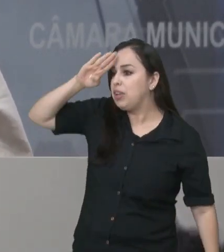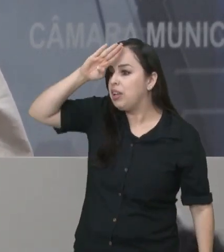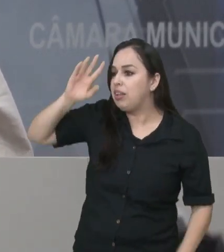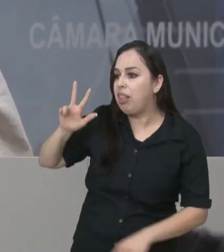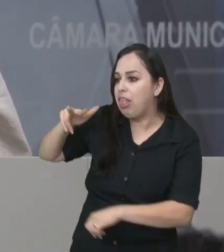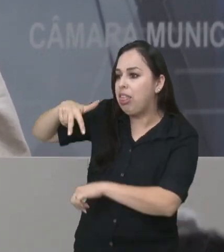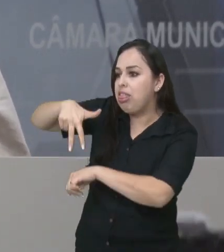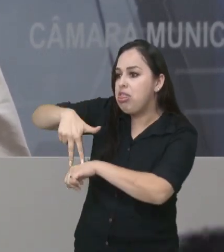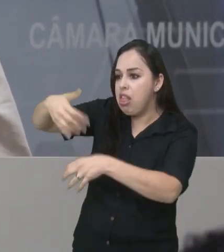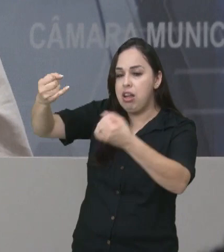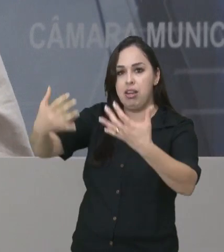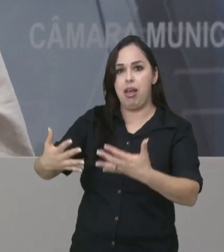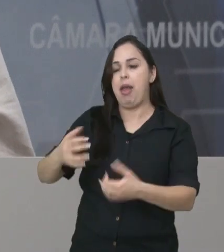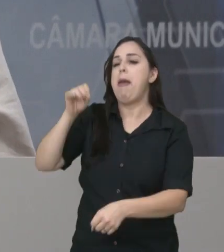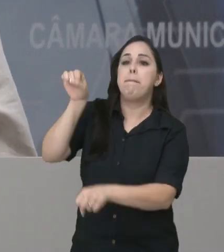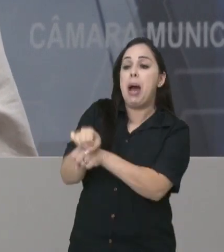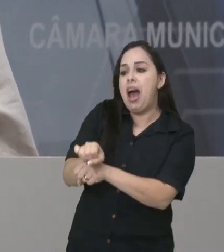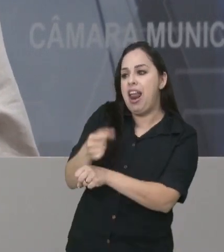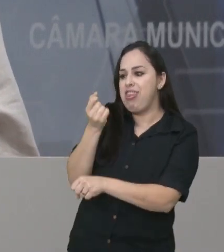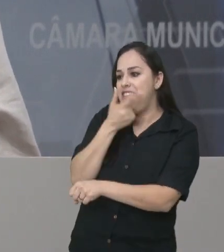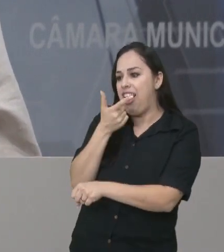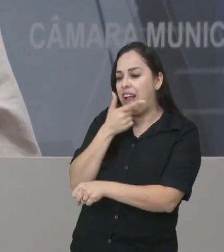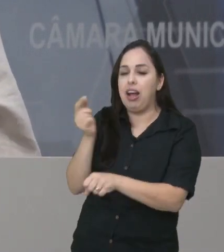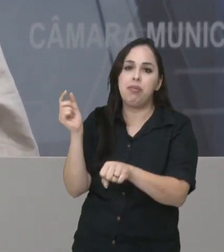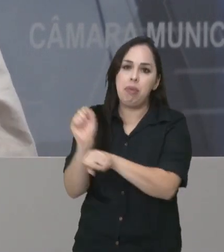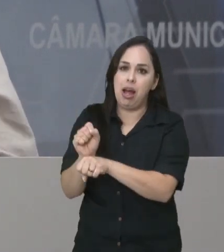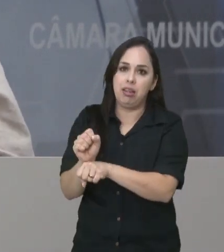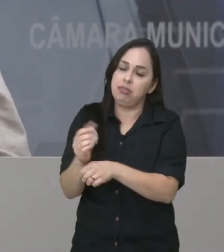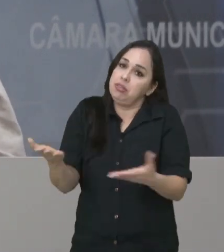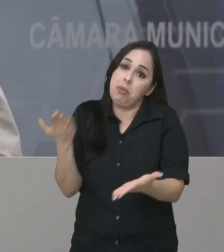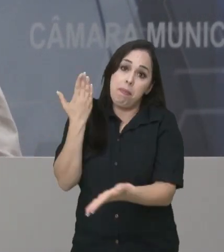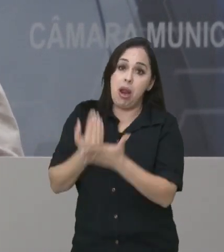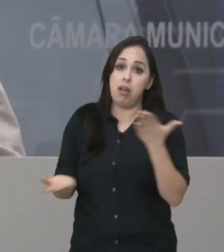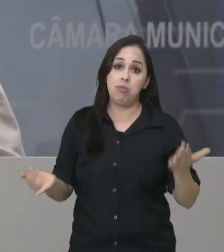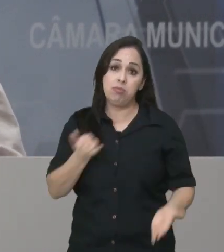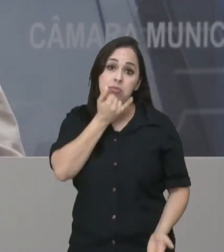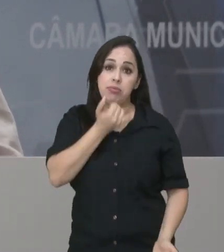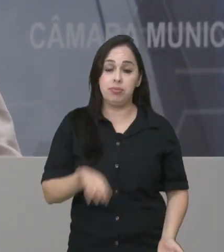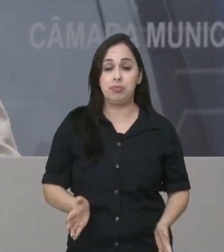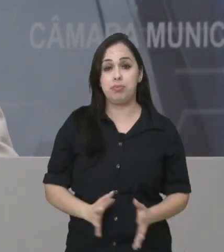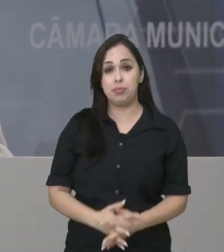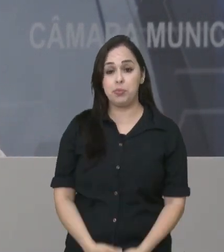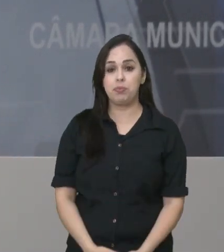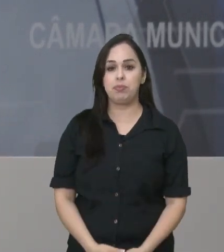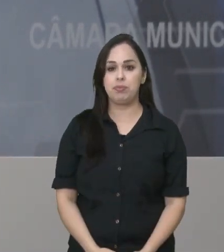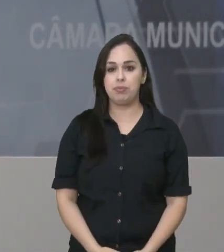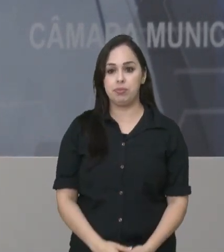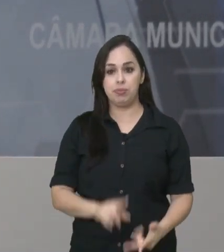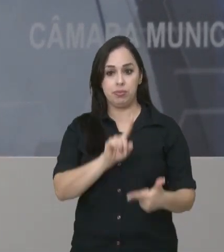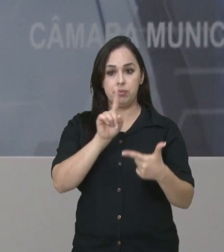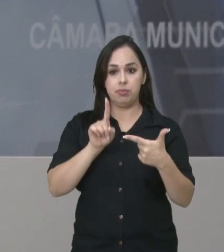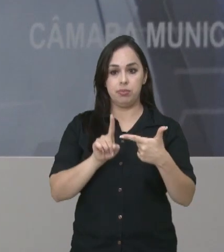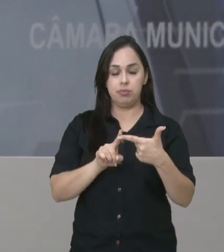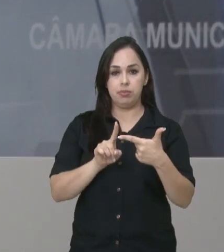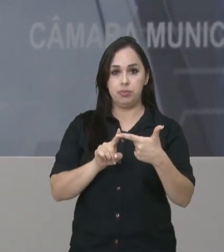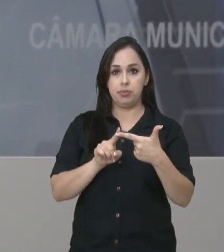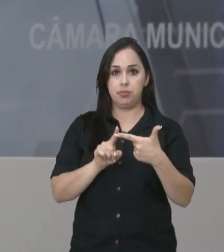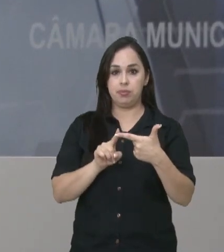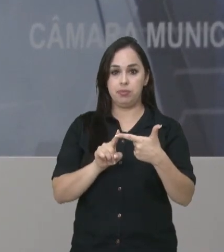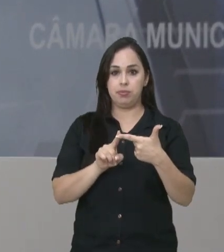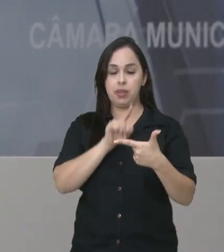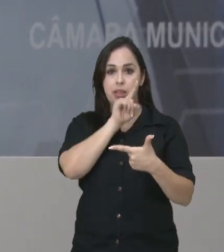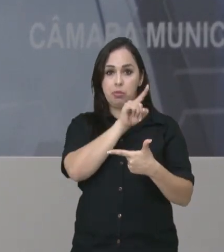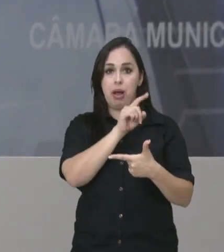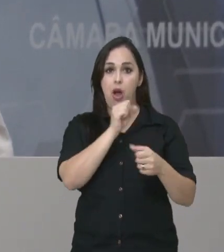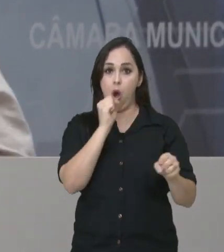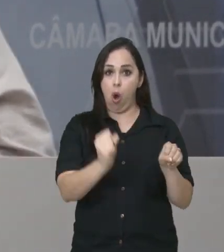pronuncie-se, vão parar agora de graça, porque o jogo acabou para o seu lado. E outra coisa a respeito de uma obra que está saindo lá no Galo